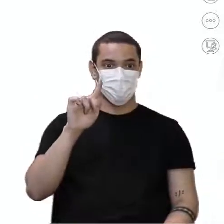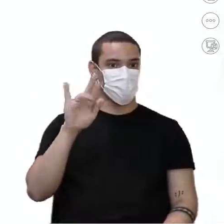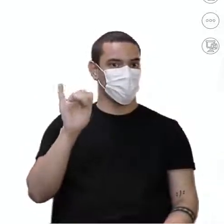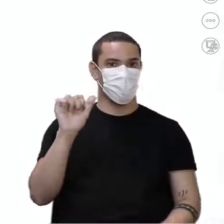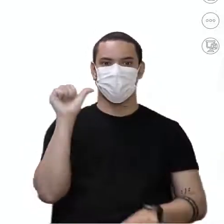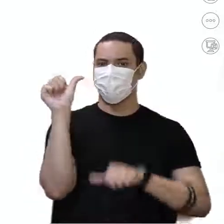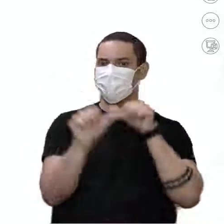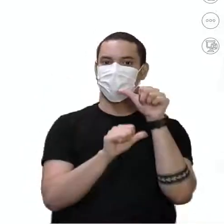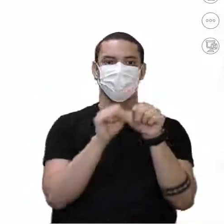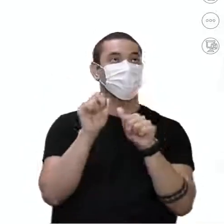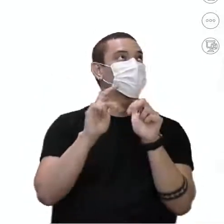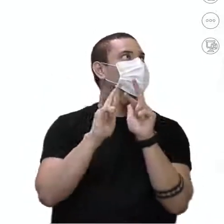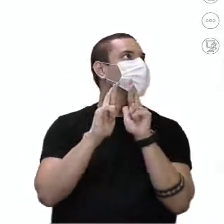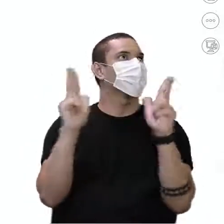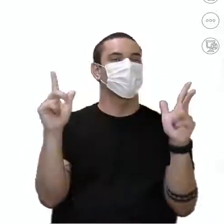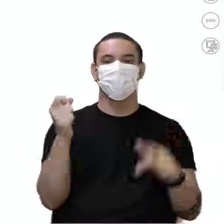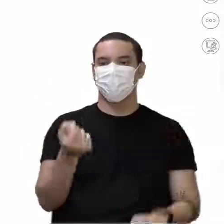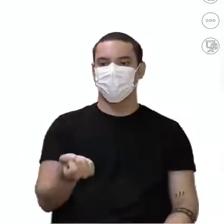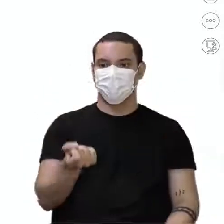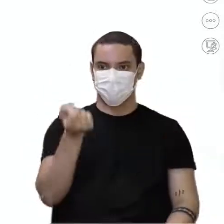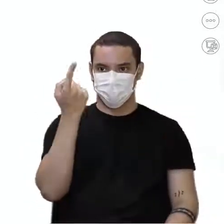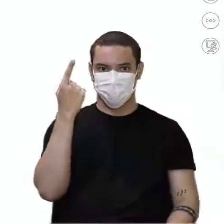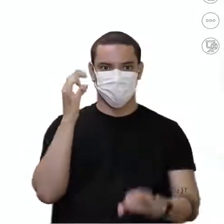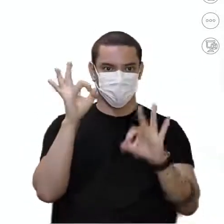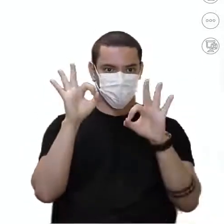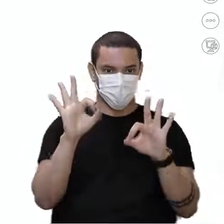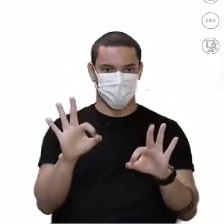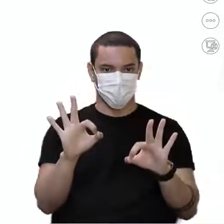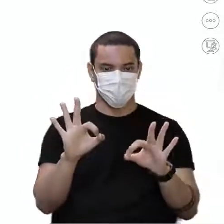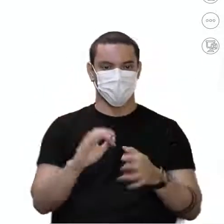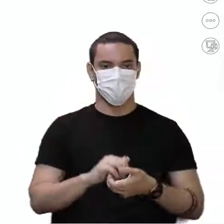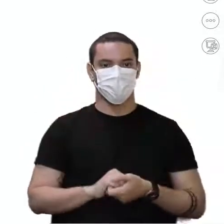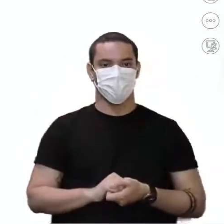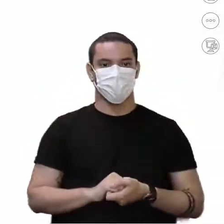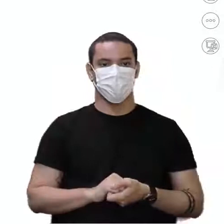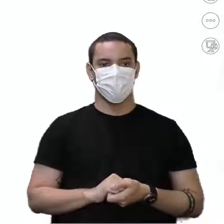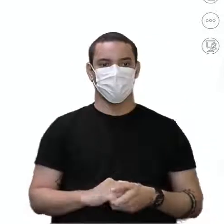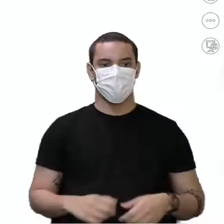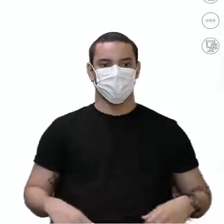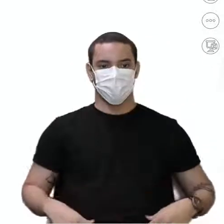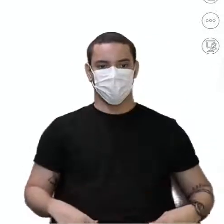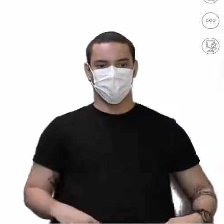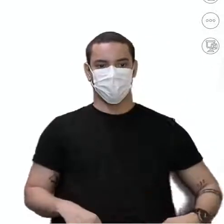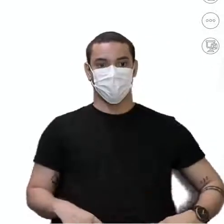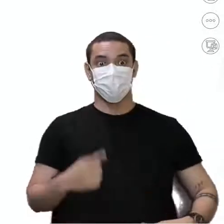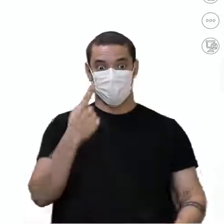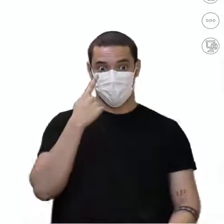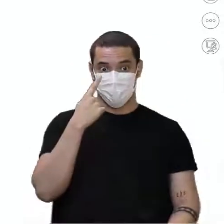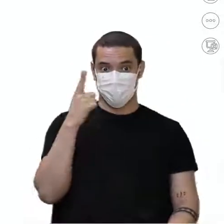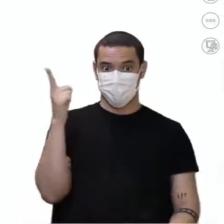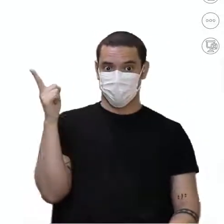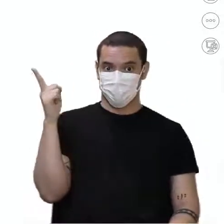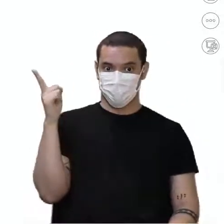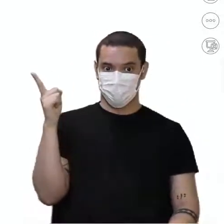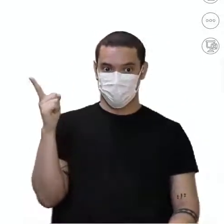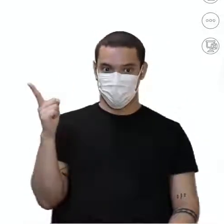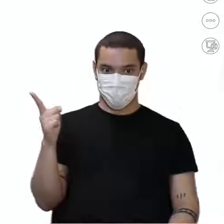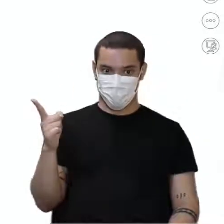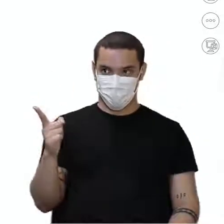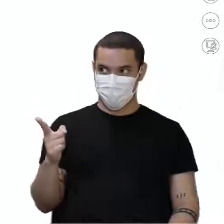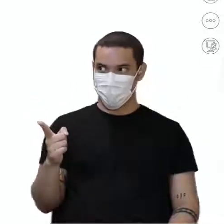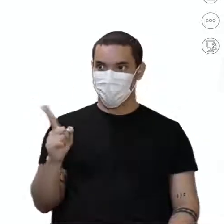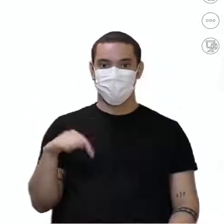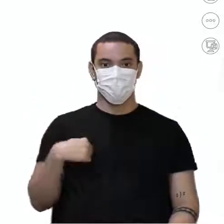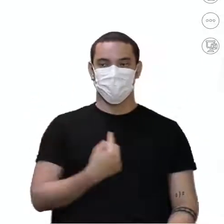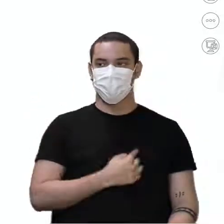os diferentões mesmo. Perceba aí, ó. Break, broken. O be vai para been, a gente sabe, a gente